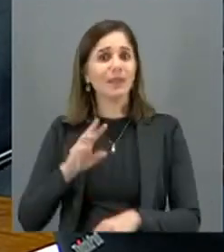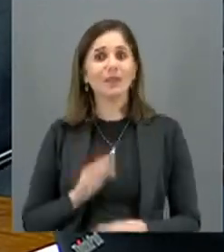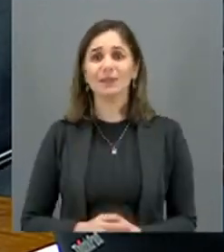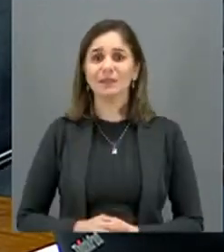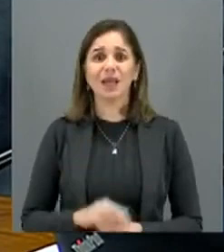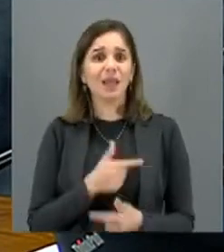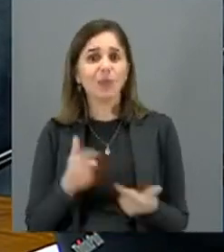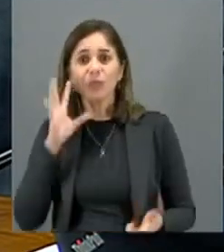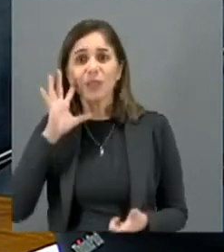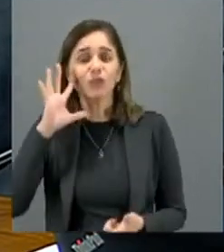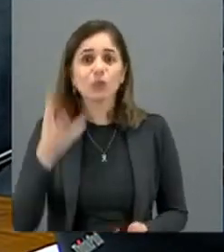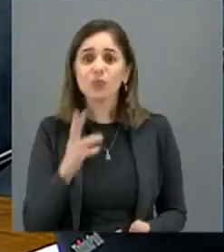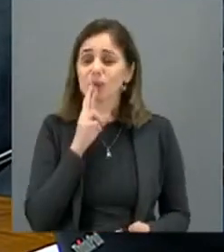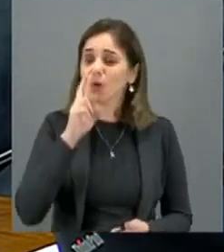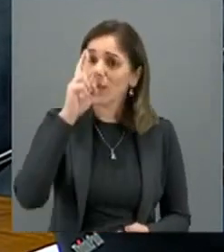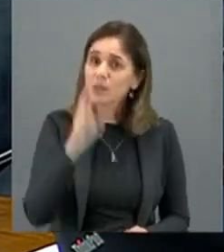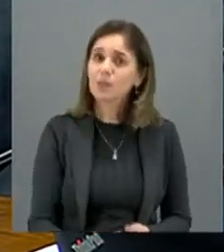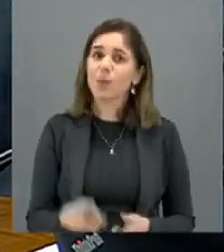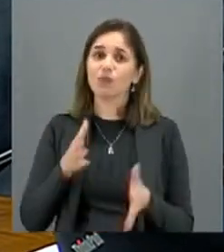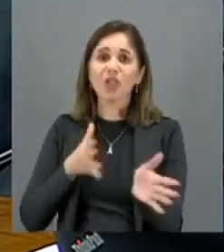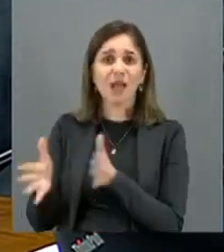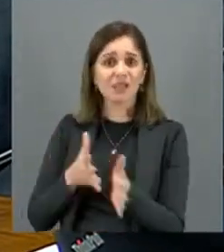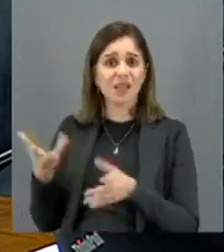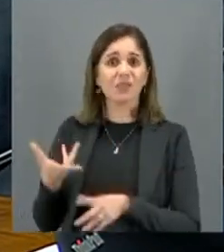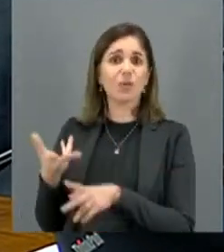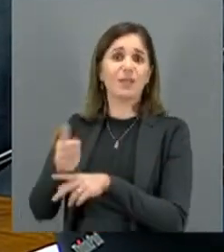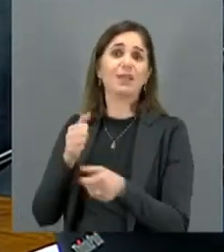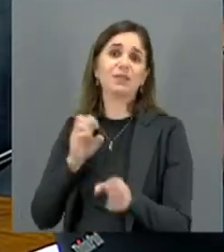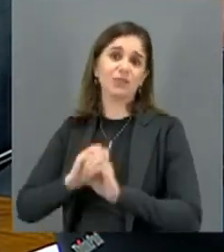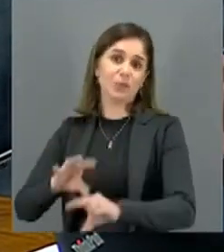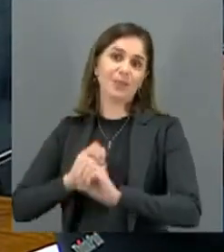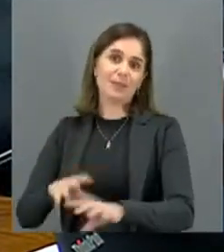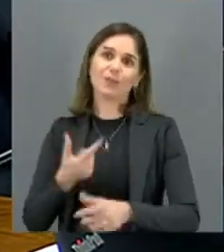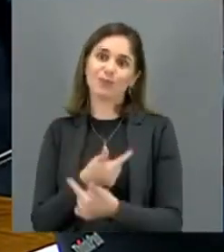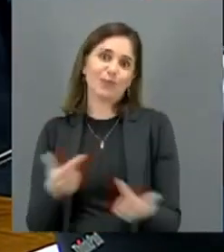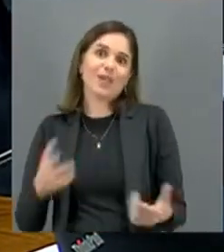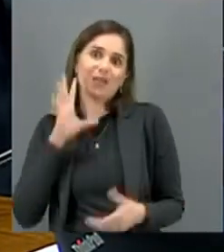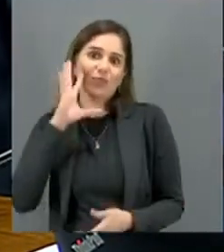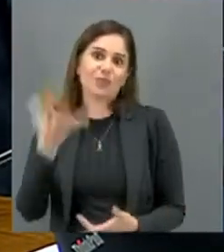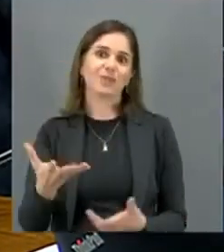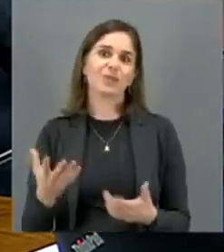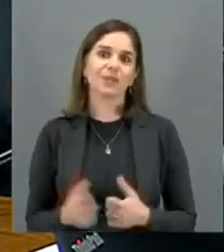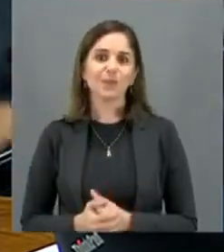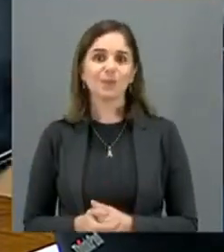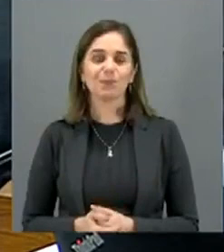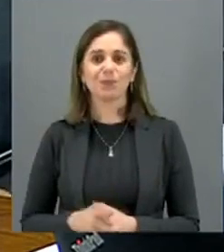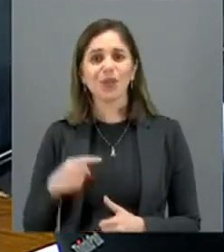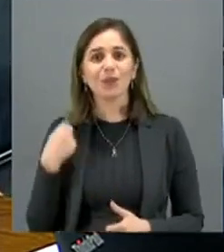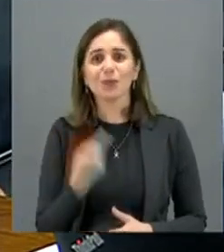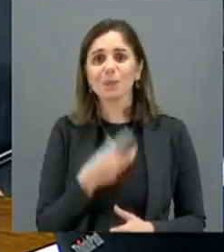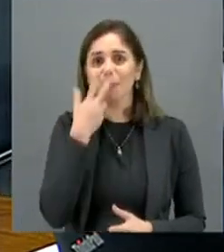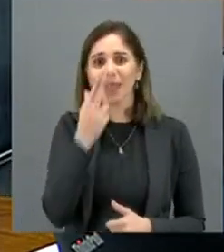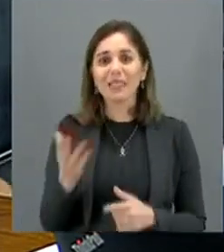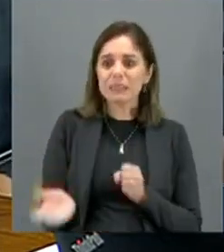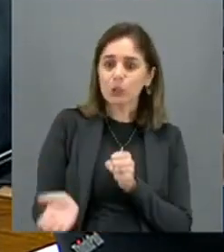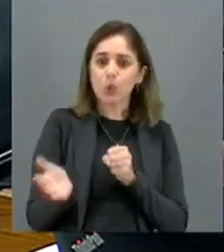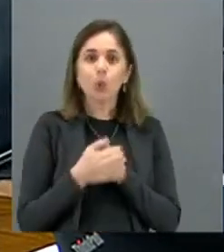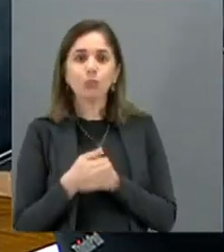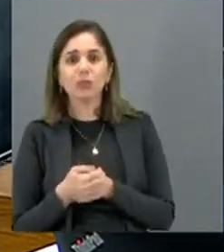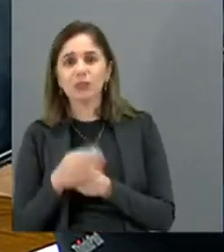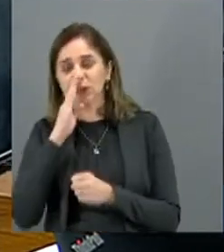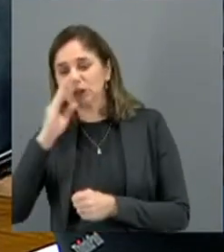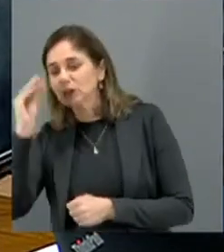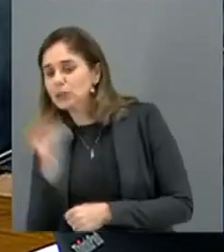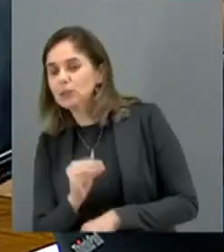acesso à educação e o acesso à qualidade da educação. Nós estamos literalmente varrendo para debaixo do tapete os nossos